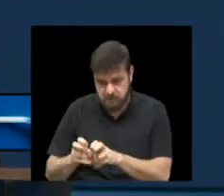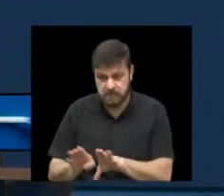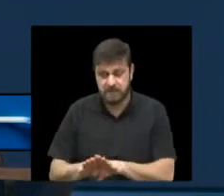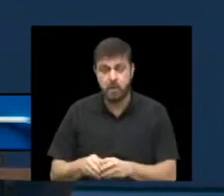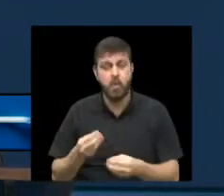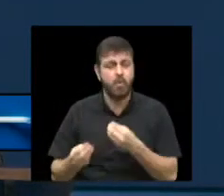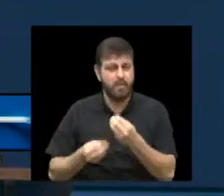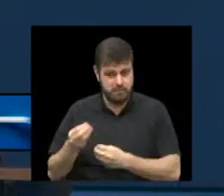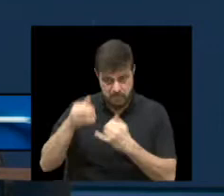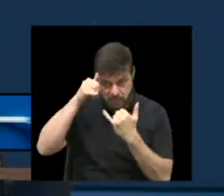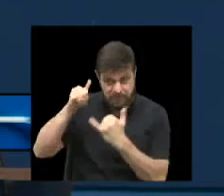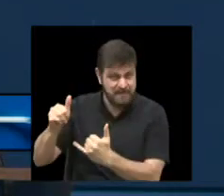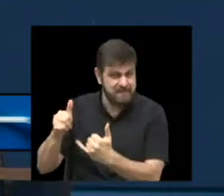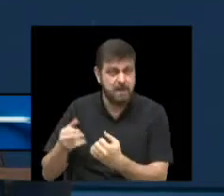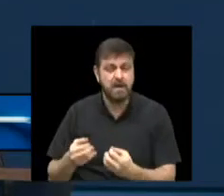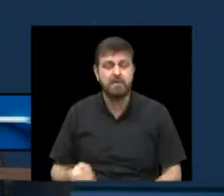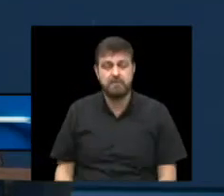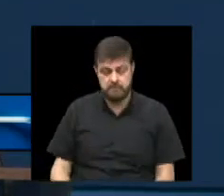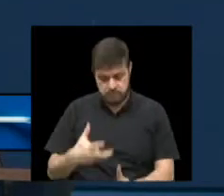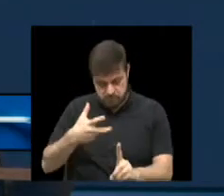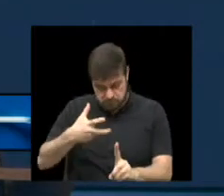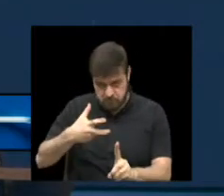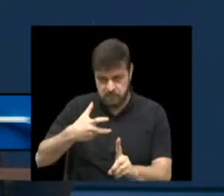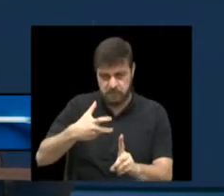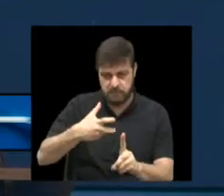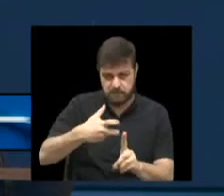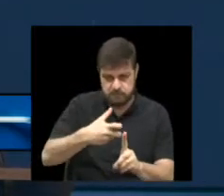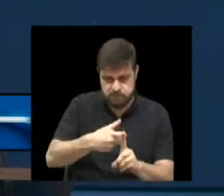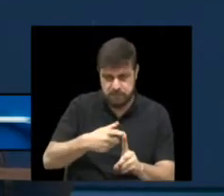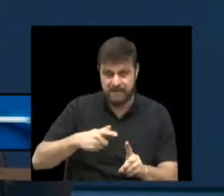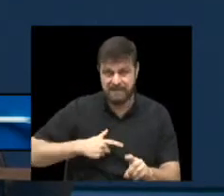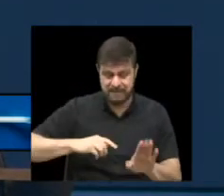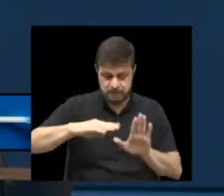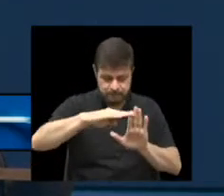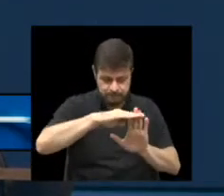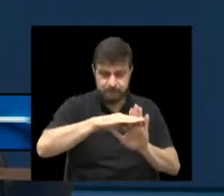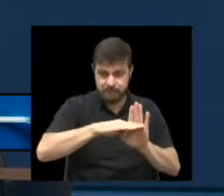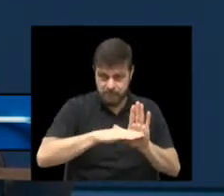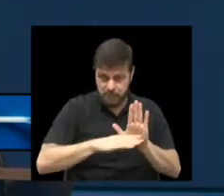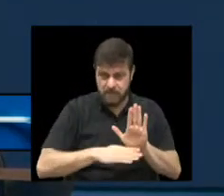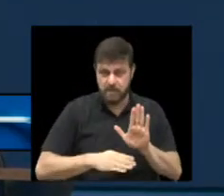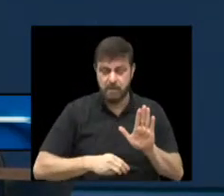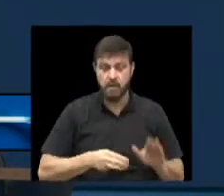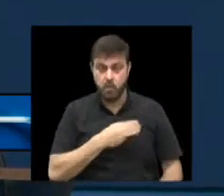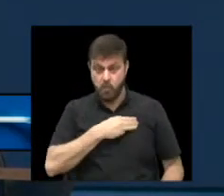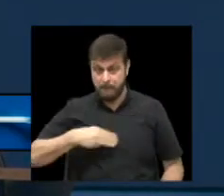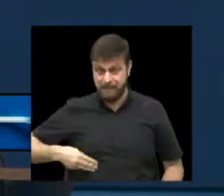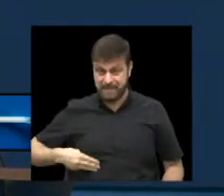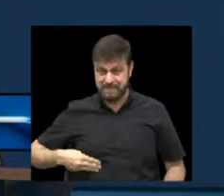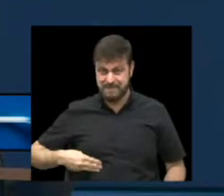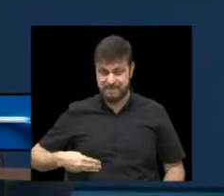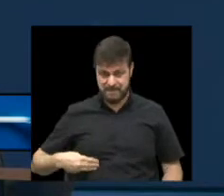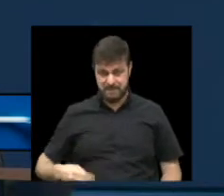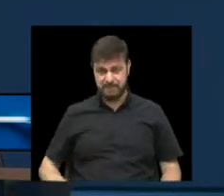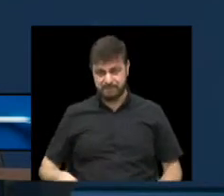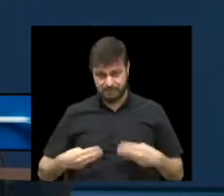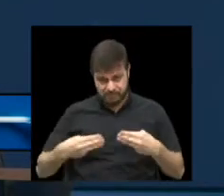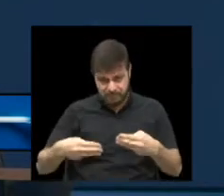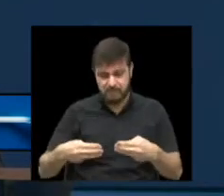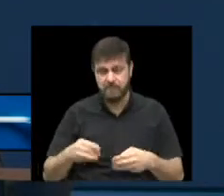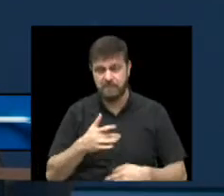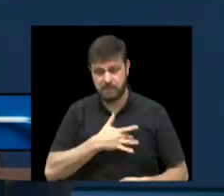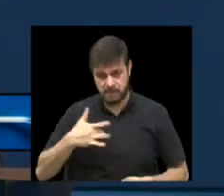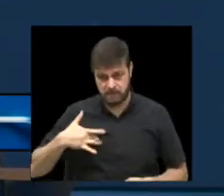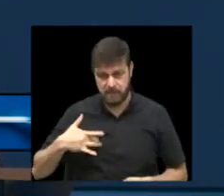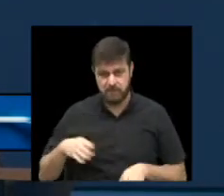hoje, ela pode ser feita através da vacinação. Isso faz parte do calendário do Ministério da Saúde. E o Ministério